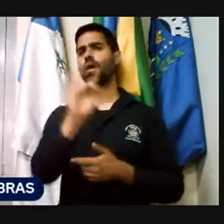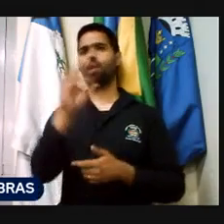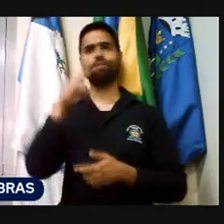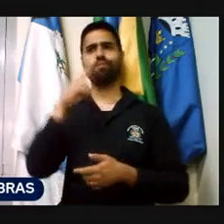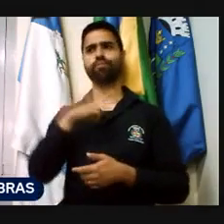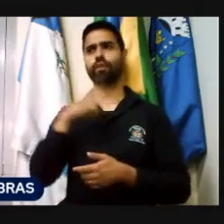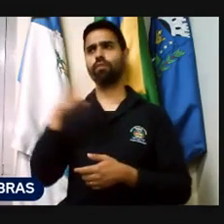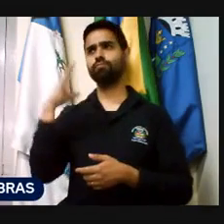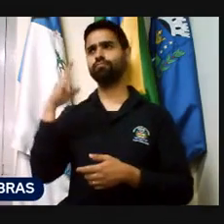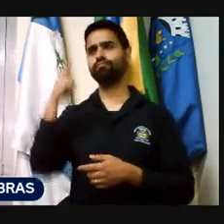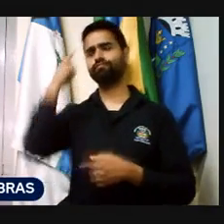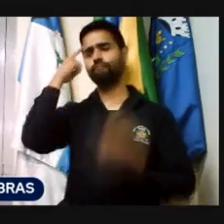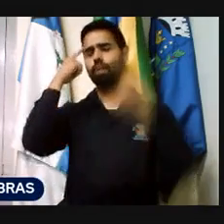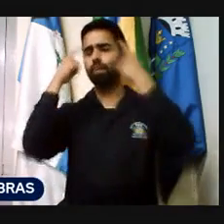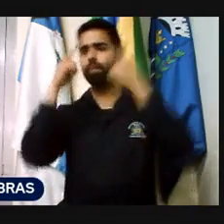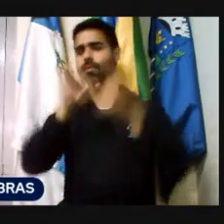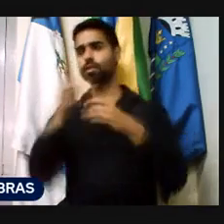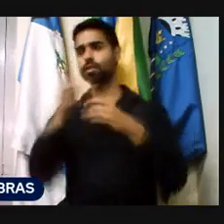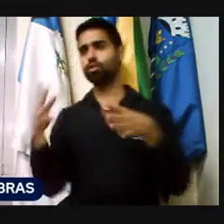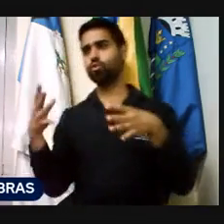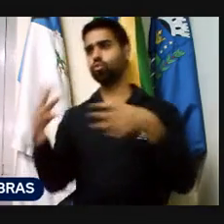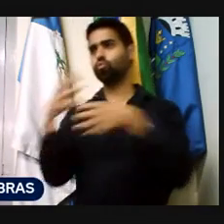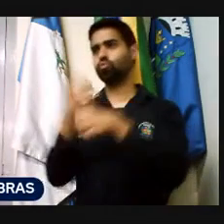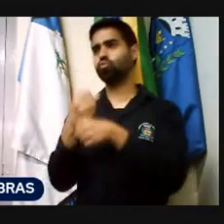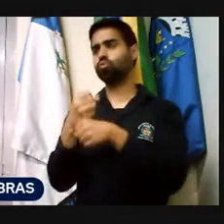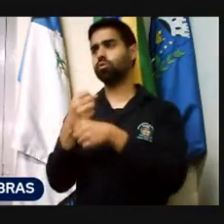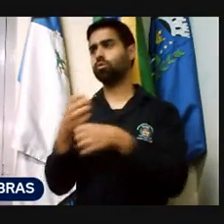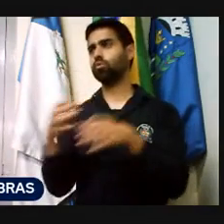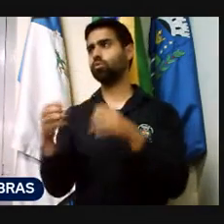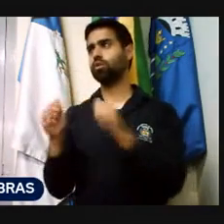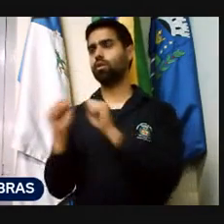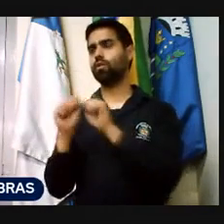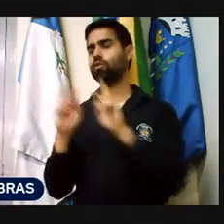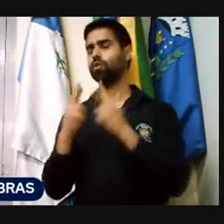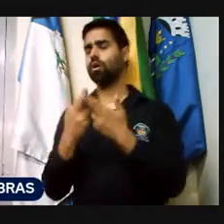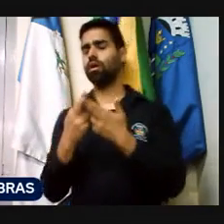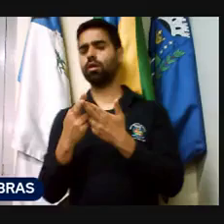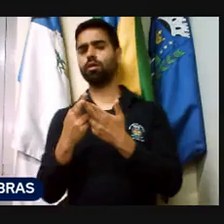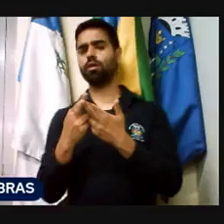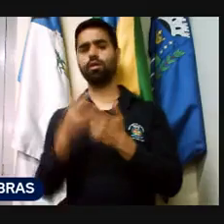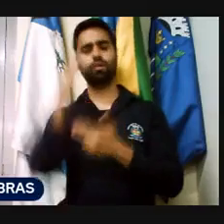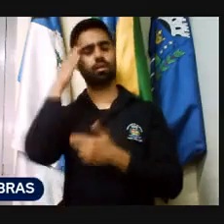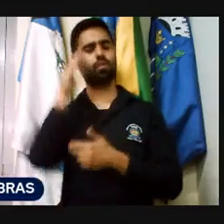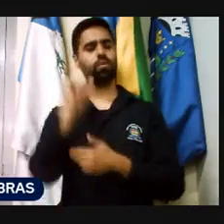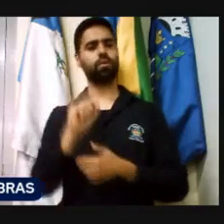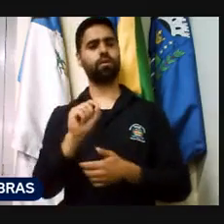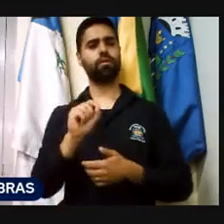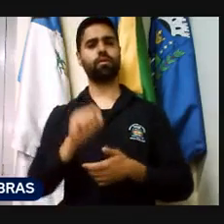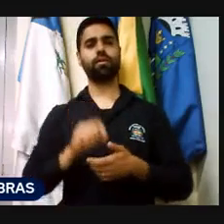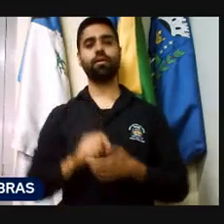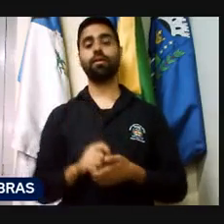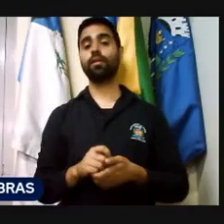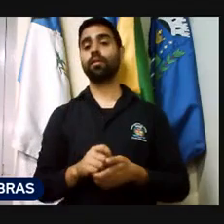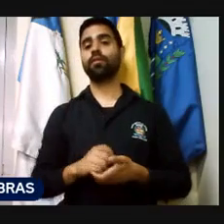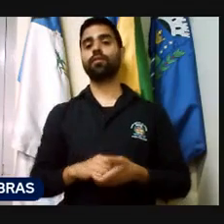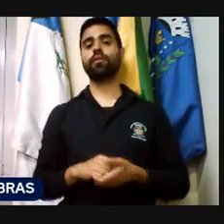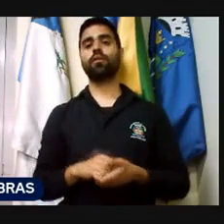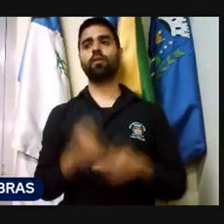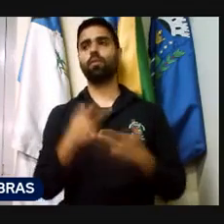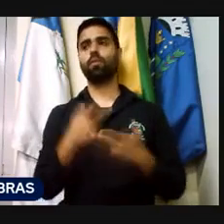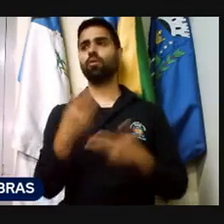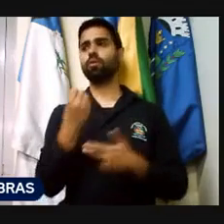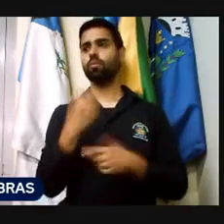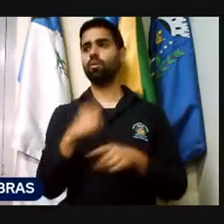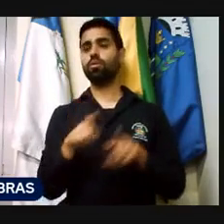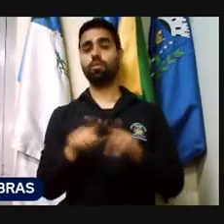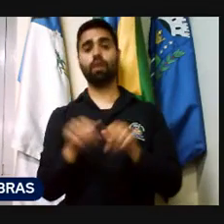se junta, nós nos juntamos, reunimos, e nós chegamos à conclusão que vale a pena